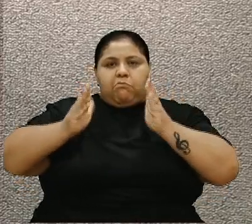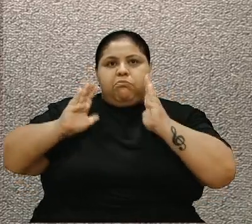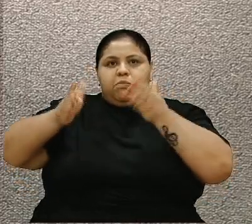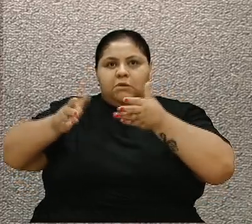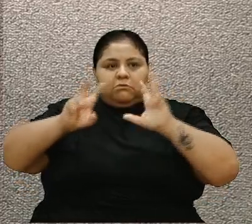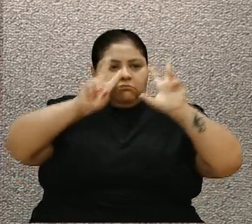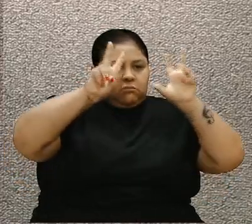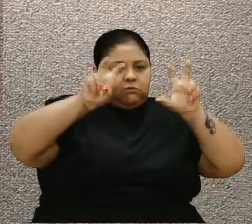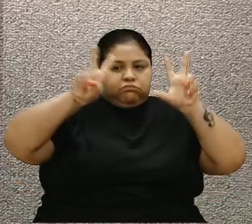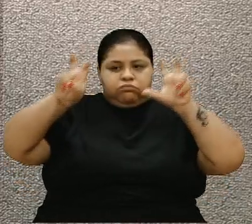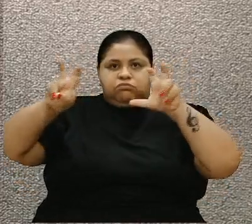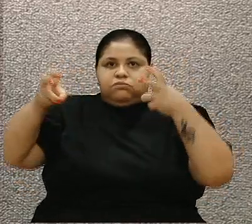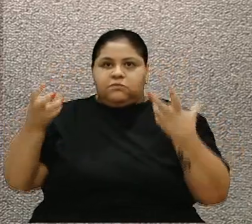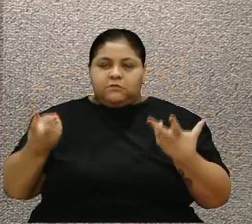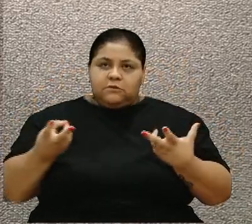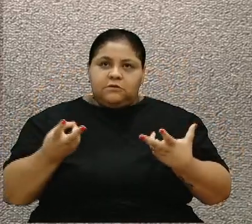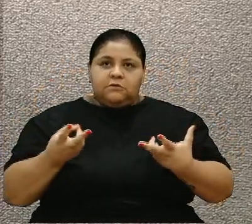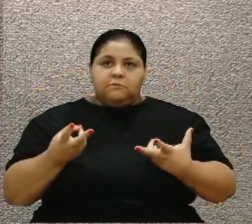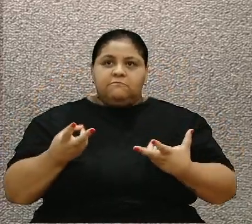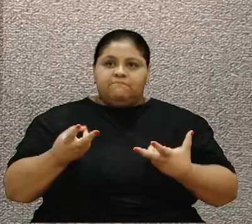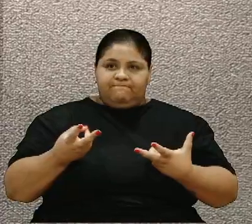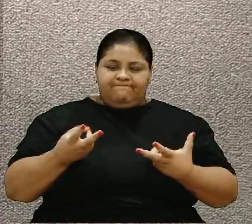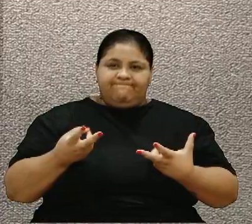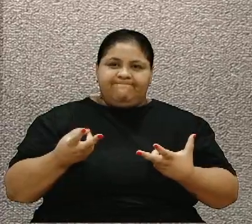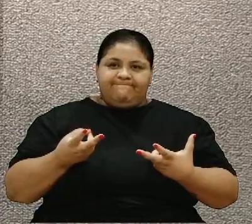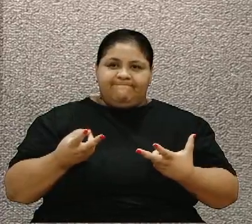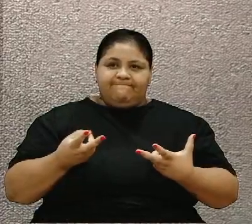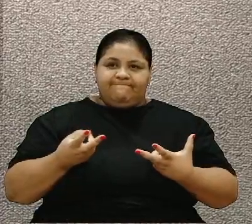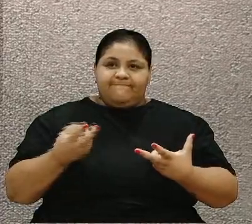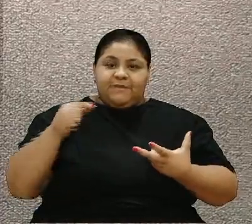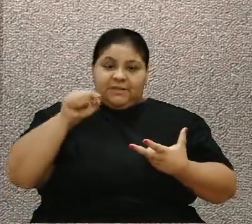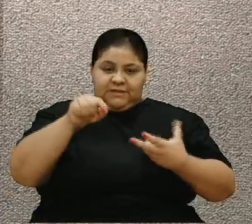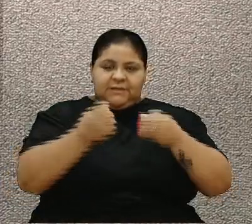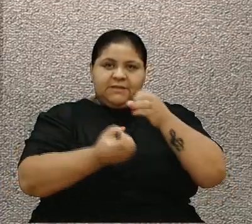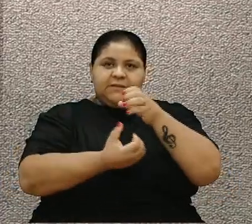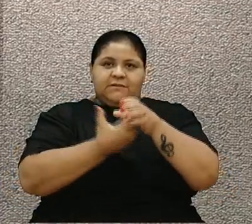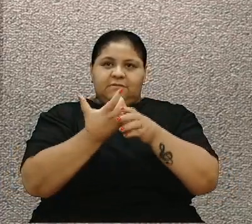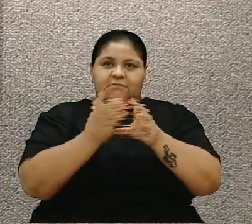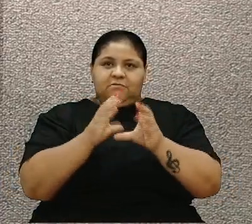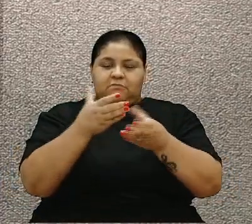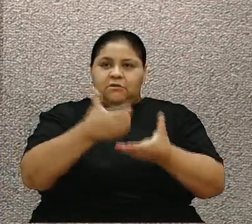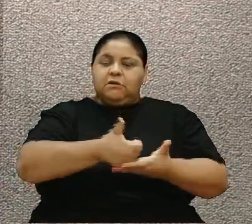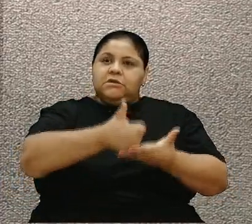algumas situações. E esse é um dos casos na criação da frente